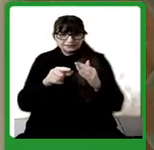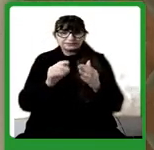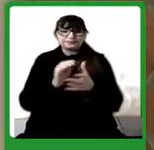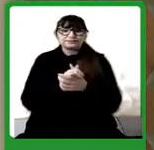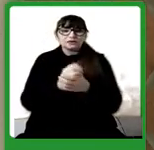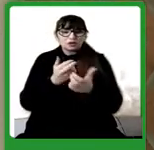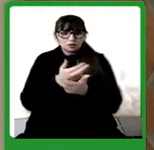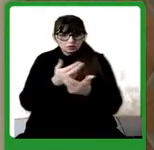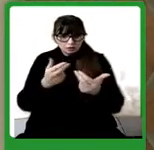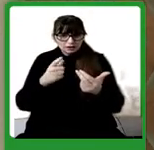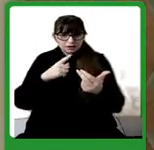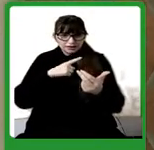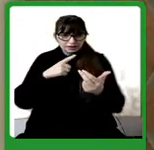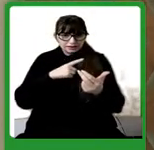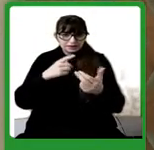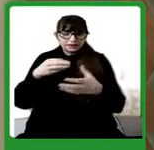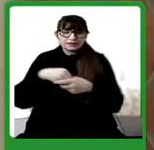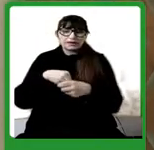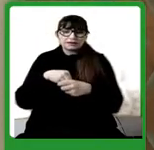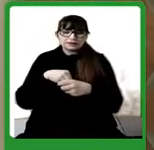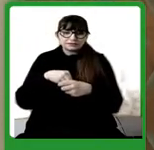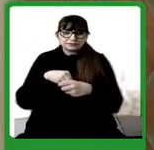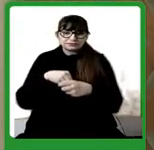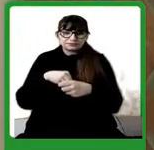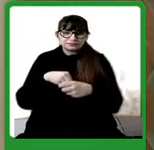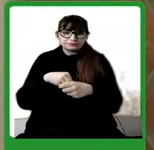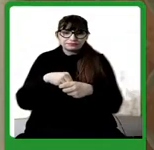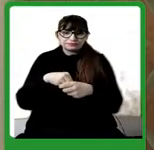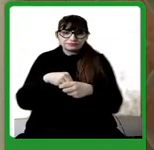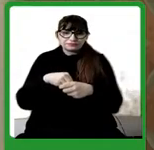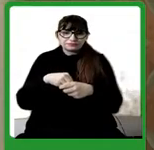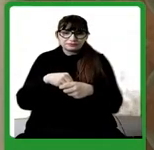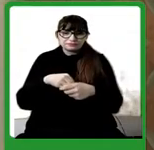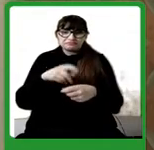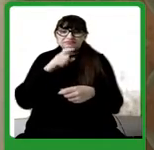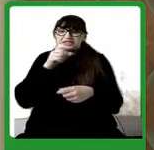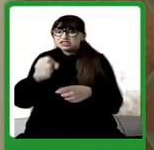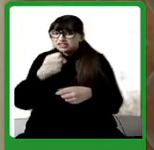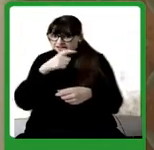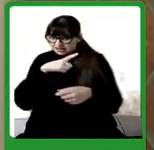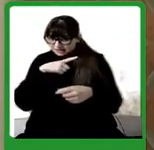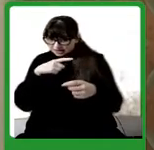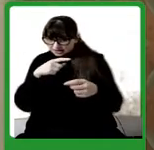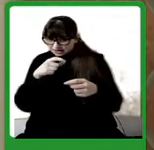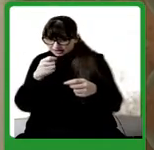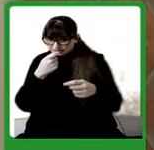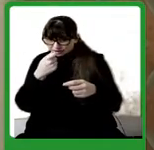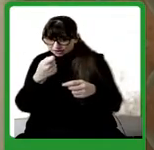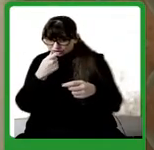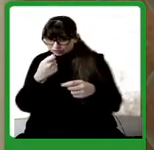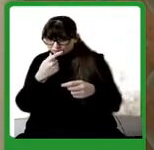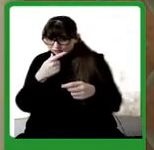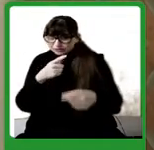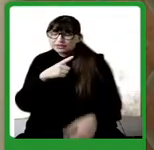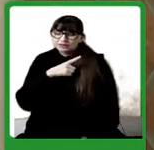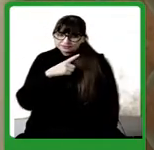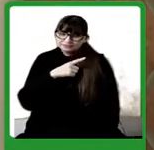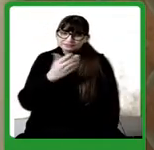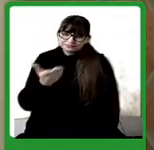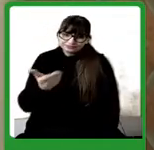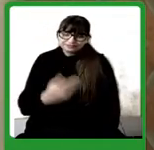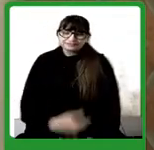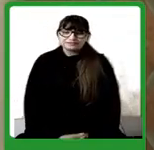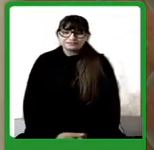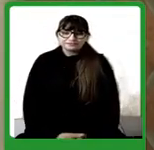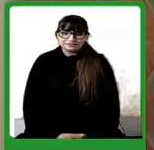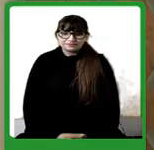tem em toda casa de colono. Em cima da geladeira tem remédio? Na casa de vocês tem? Então vamos lá. Jogo